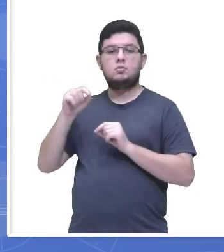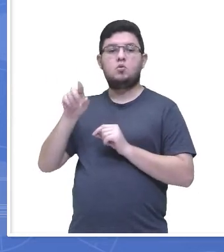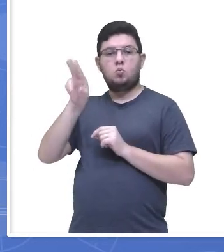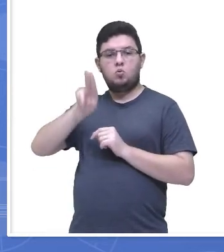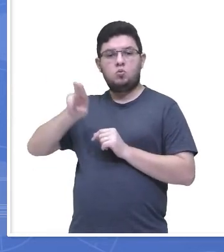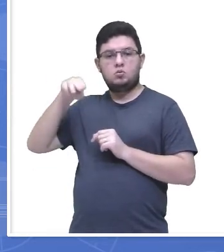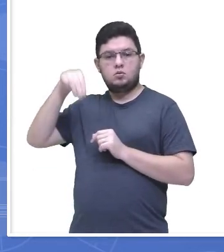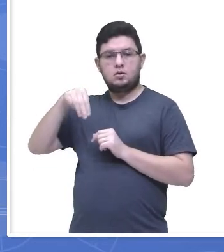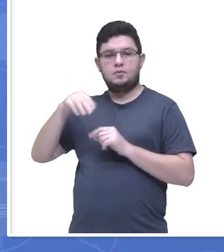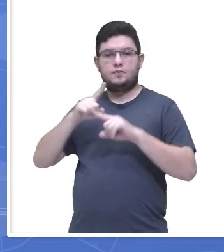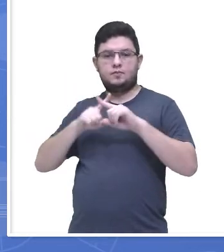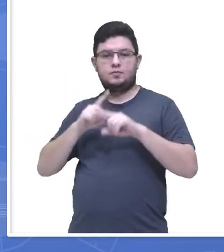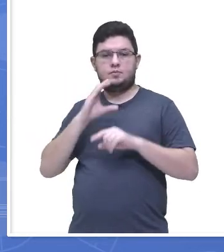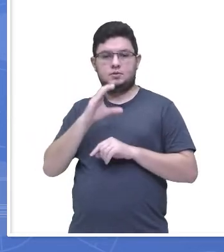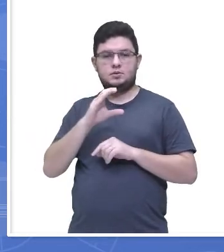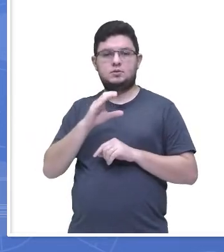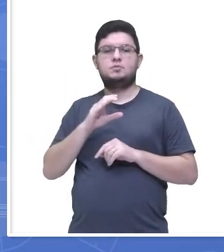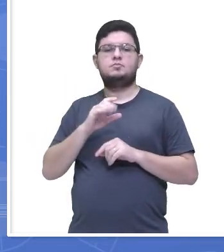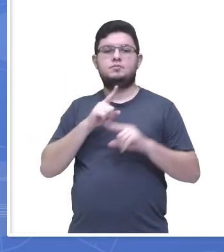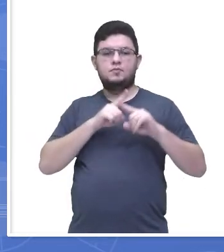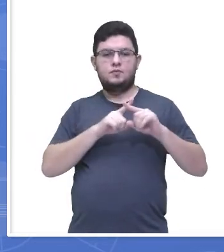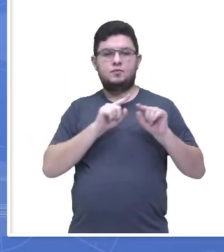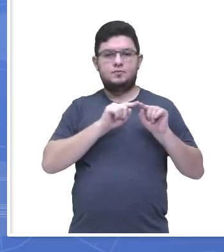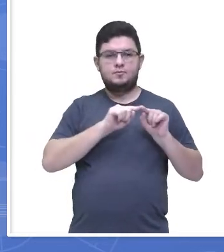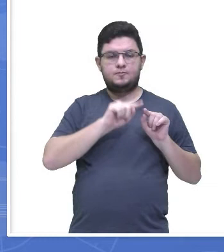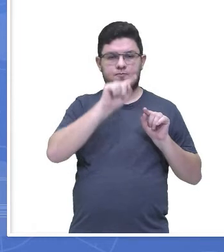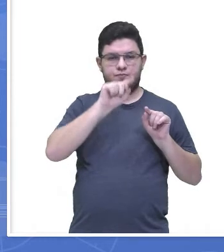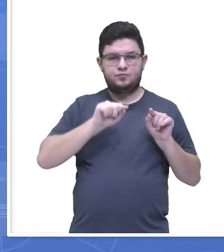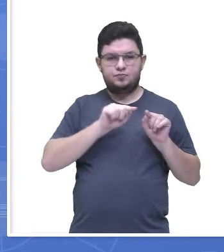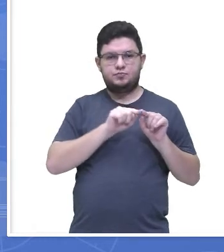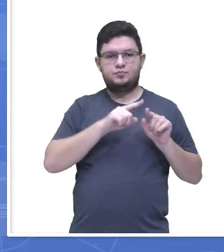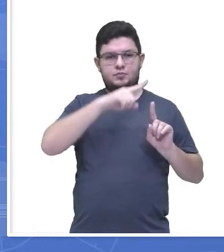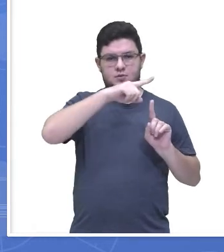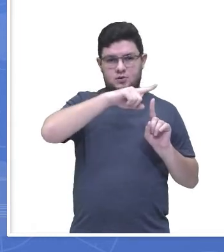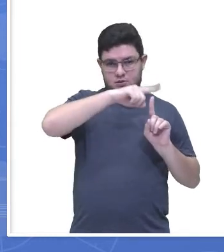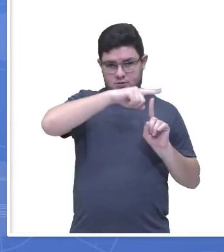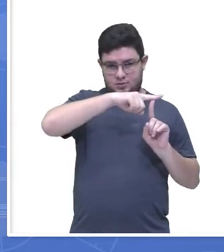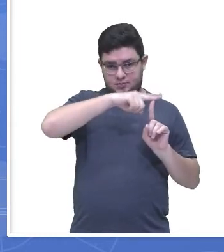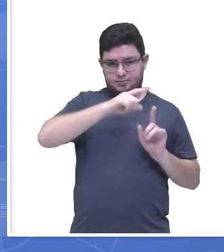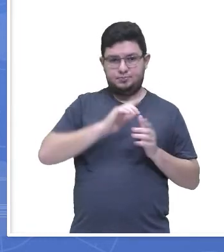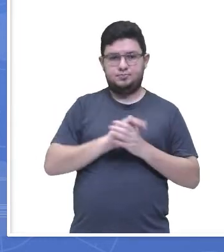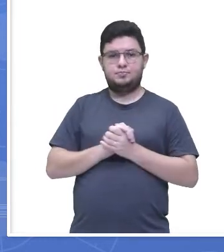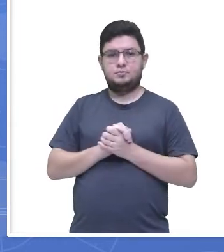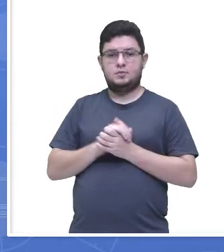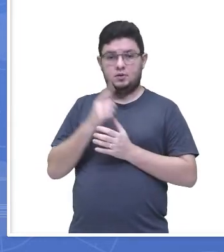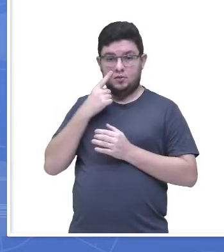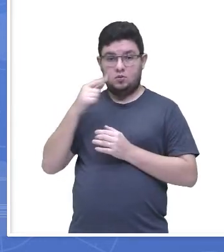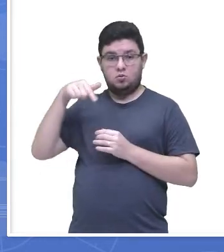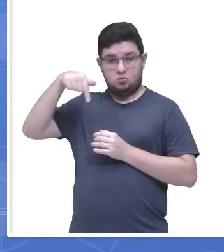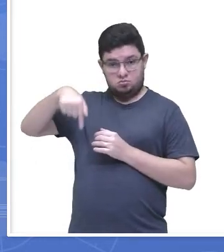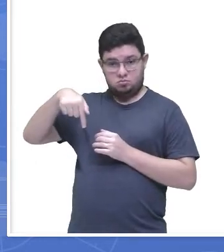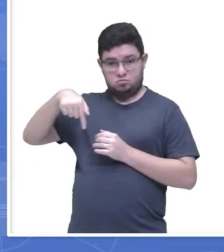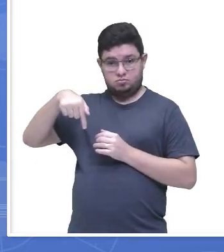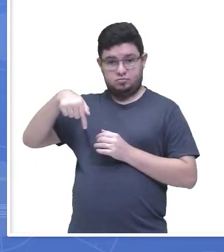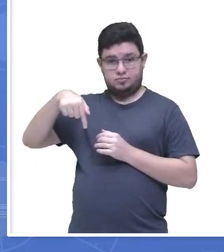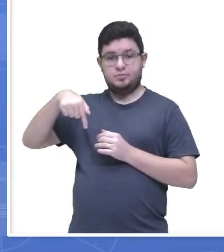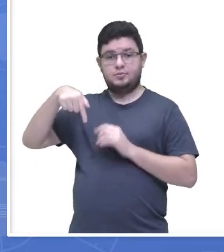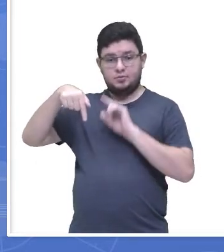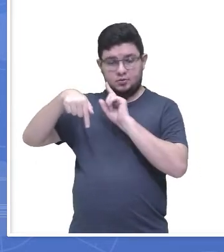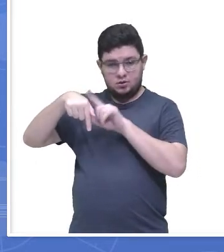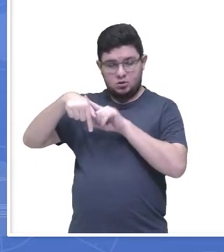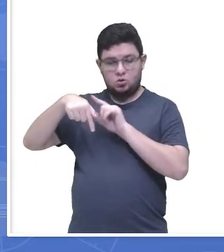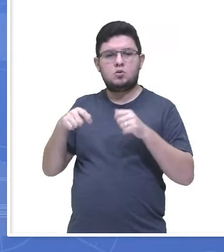ele é tóxico para o nosso corpo, então lá no fígado ele vai ser convertido em outra substância que é tóxica para o nosso corpo,